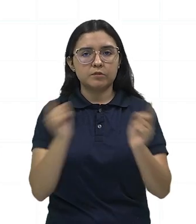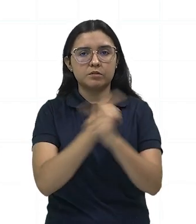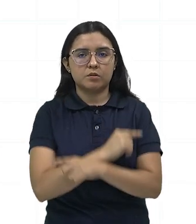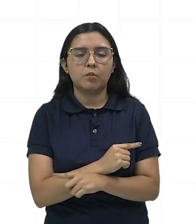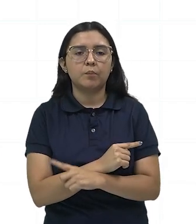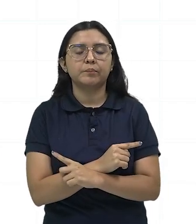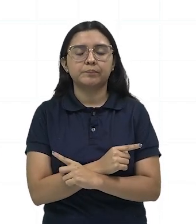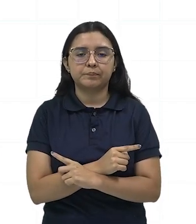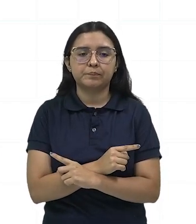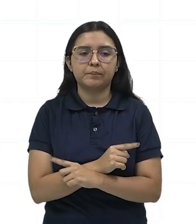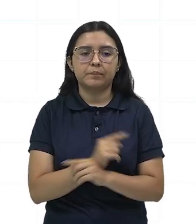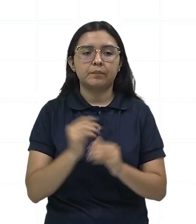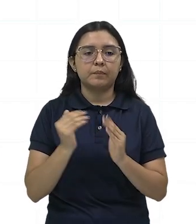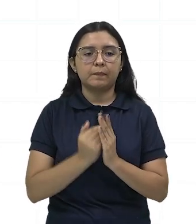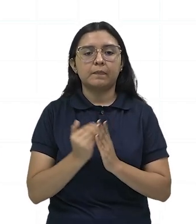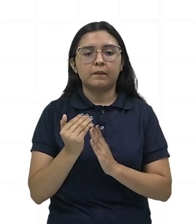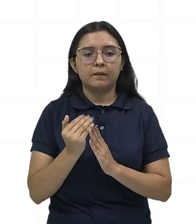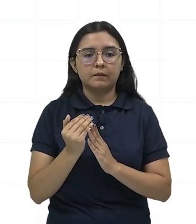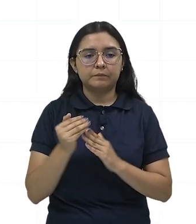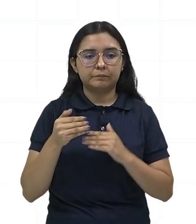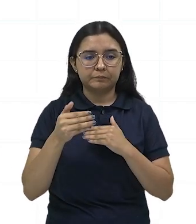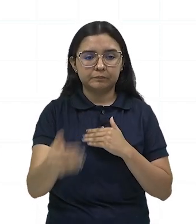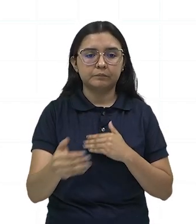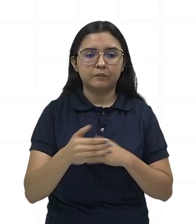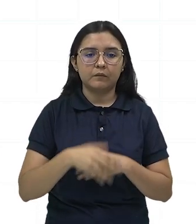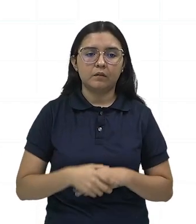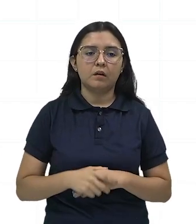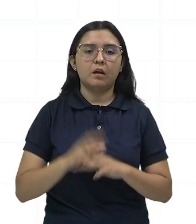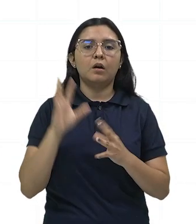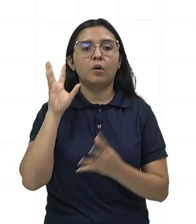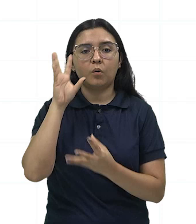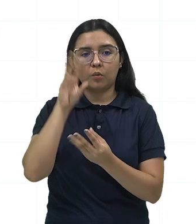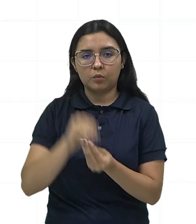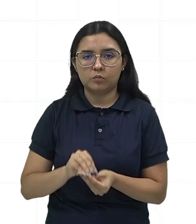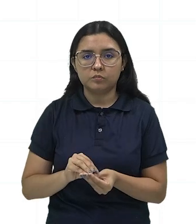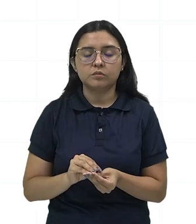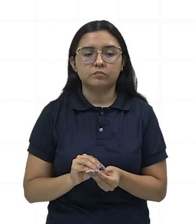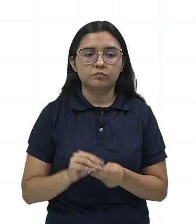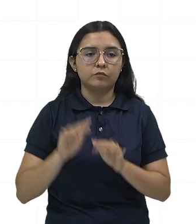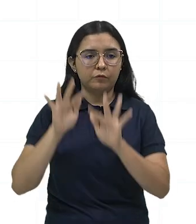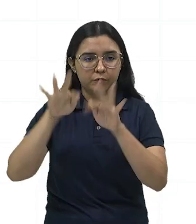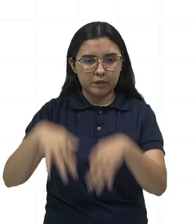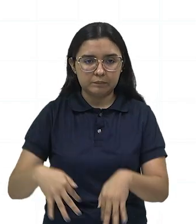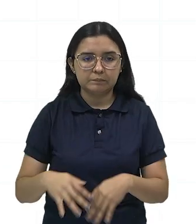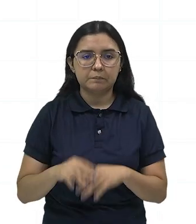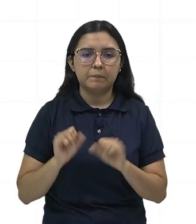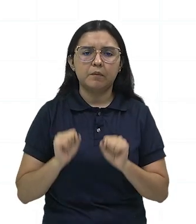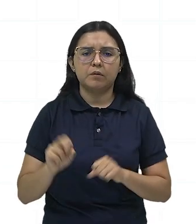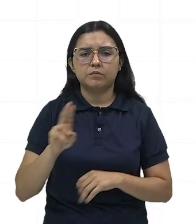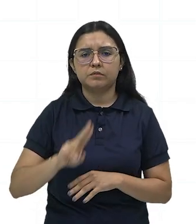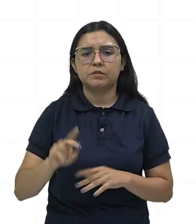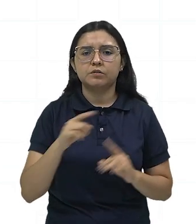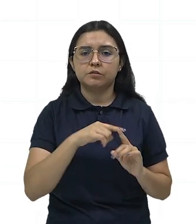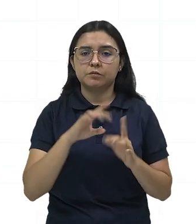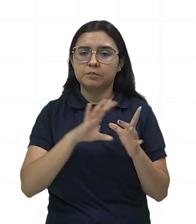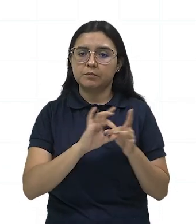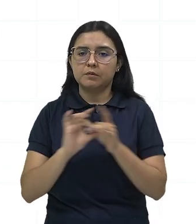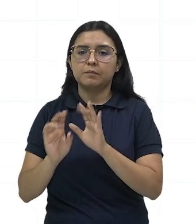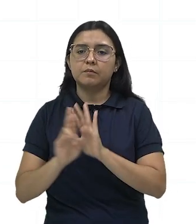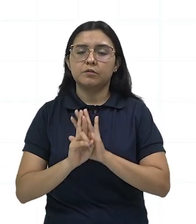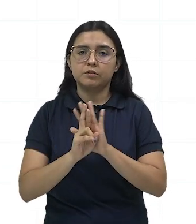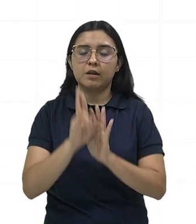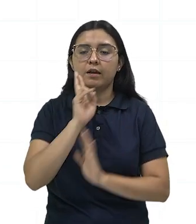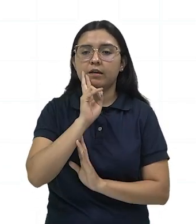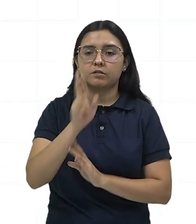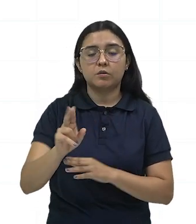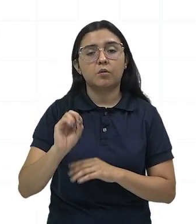oposição. Na sequência, a conclusão, posso usar esse tipo de coesão para apresentar resultado